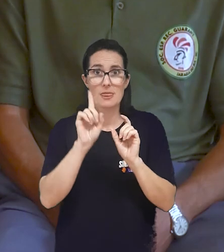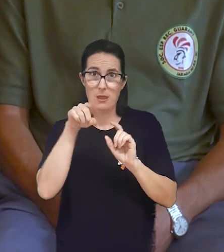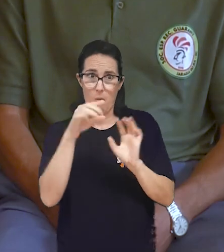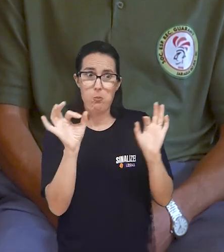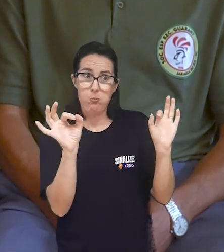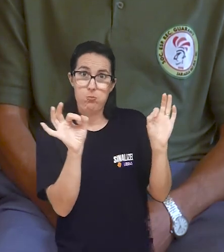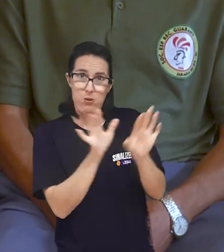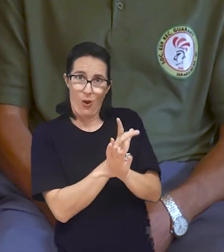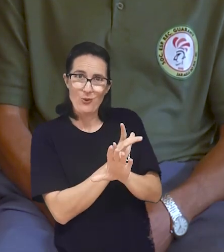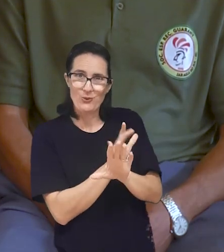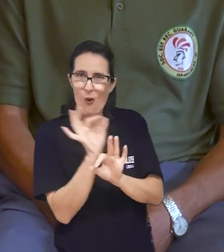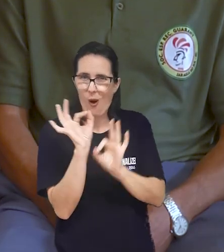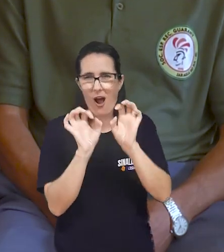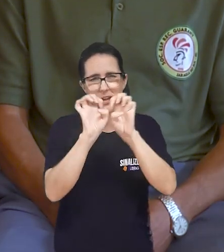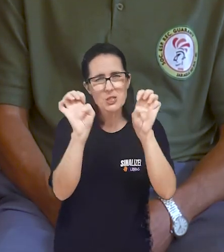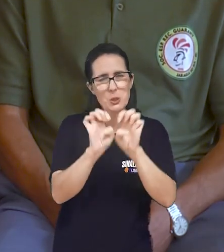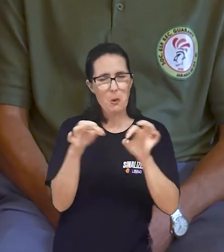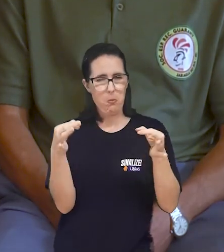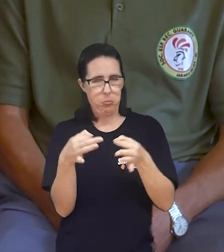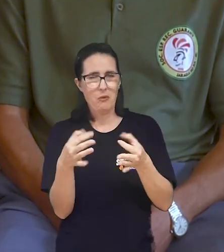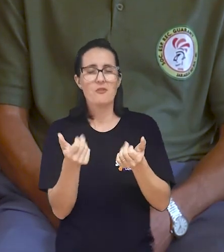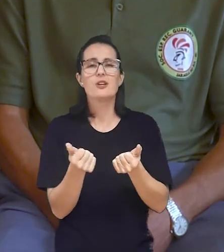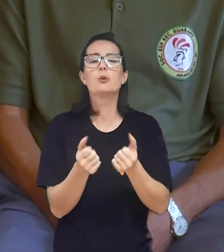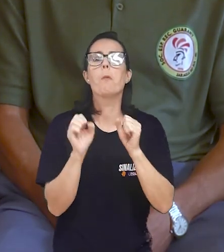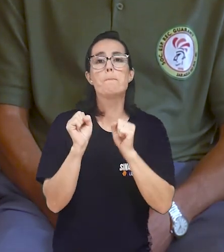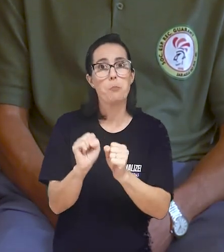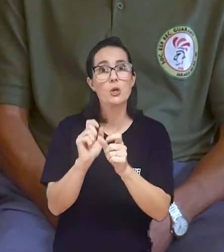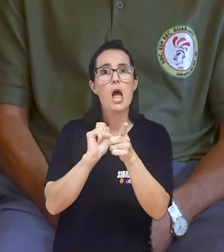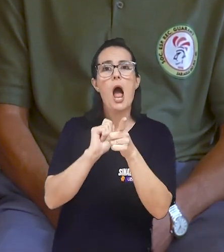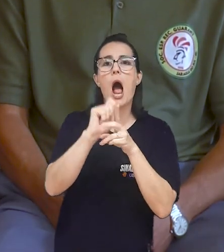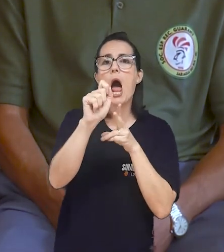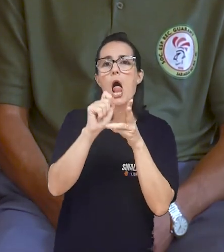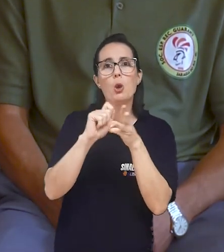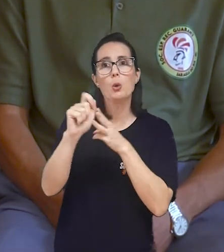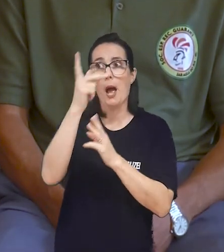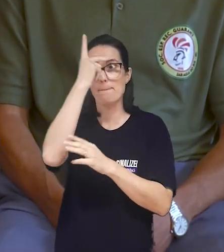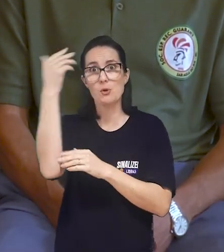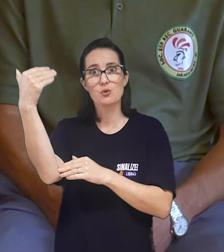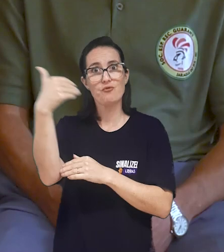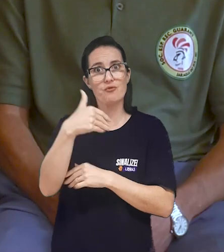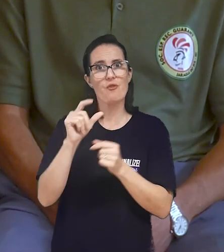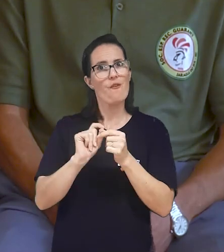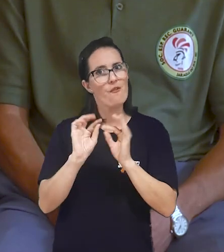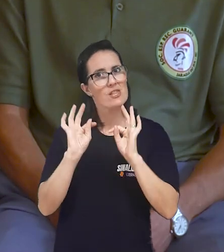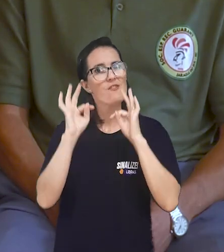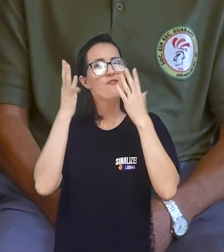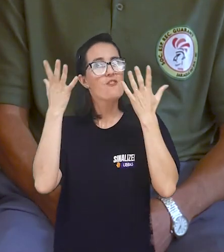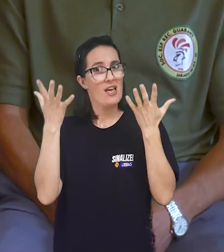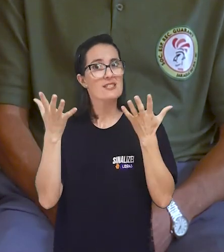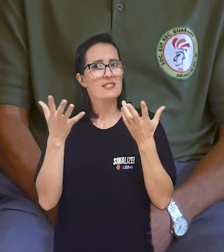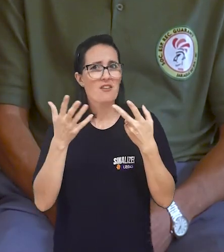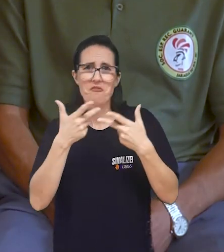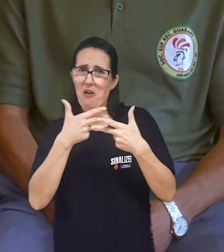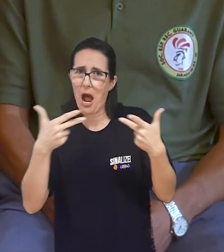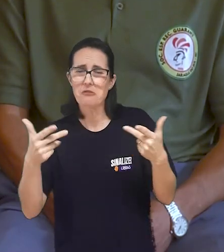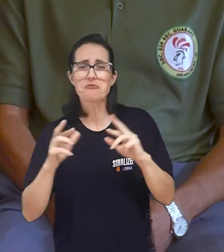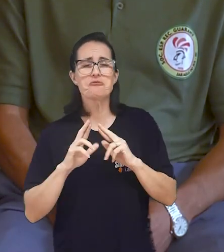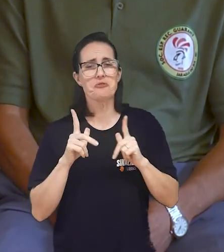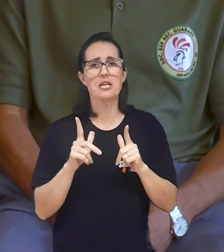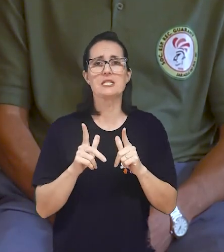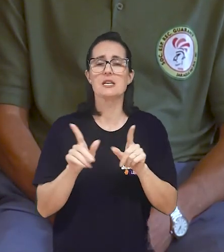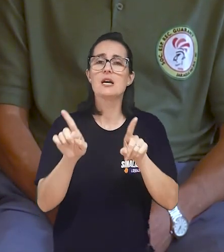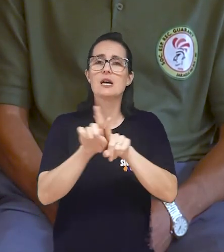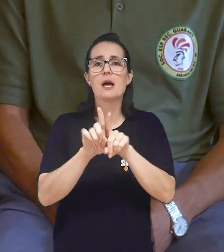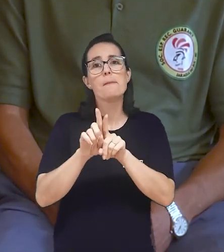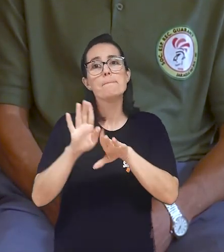pode estar alugando para festas, atender a comunidade no geral, né? Não só os sócios, mas às vezes tendo uma estrutura boa ali a gente